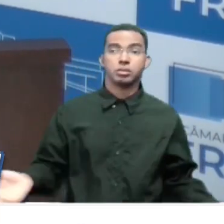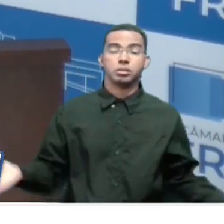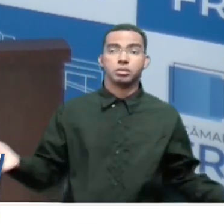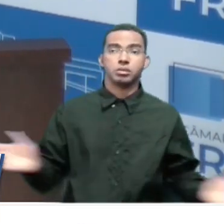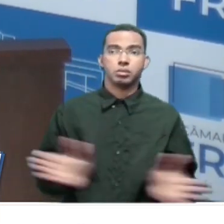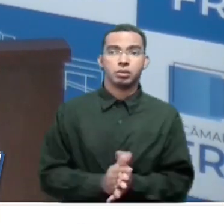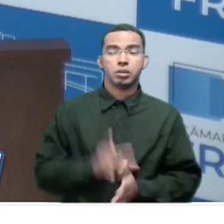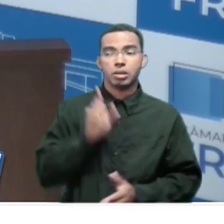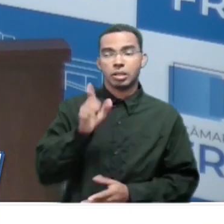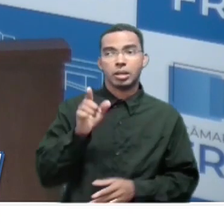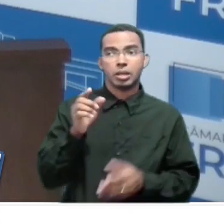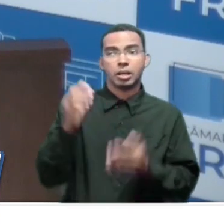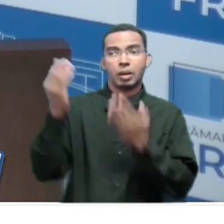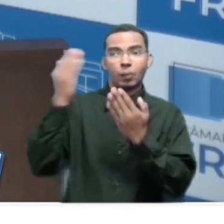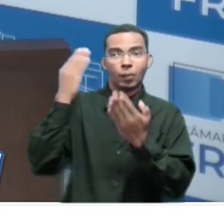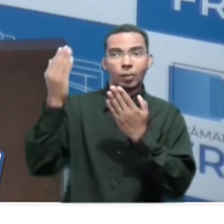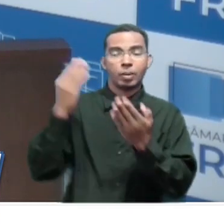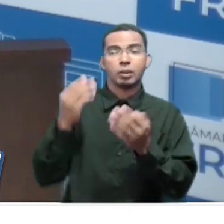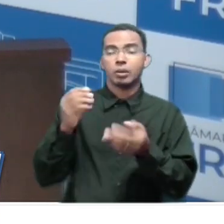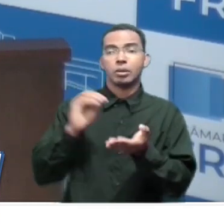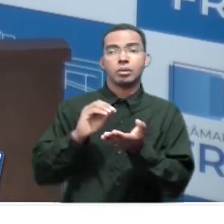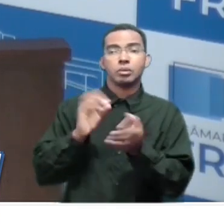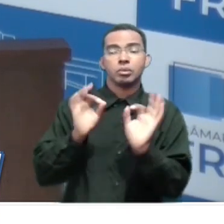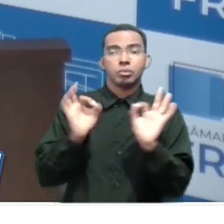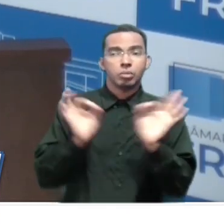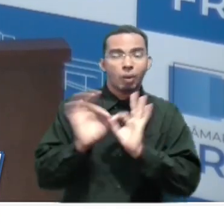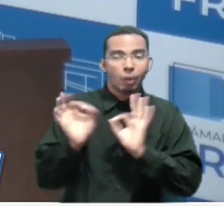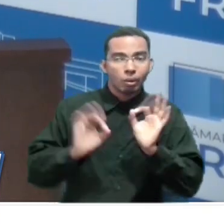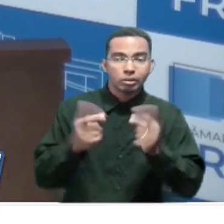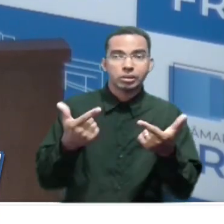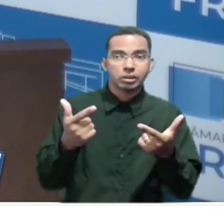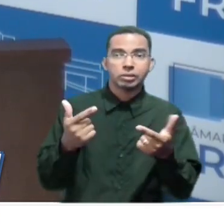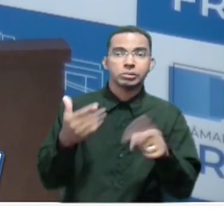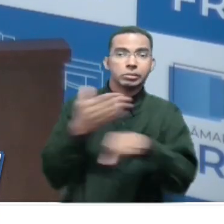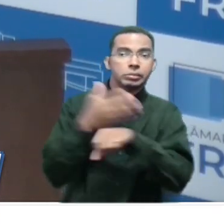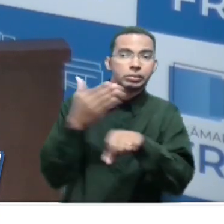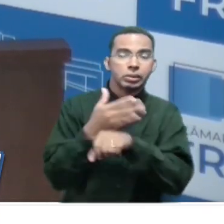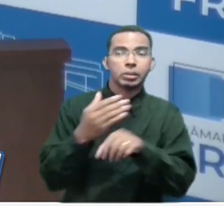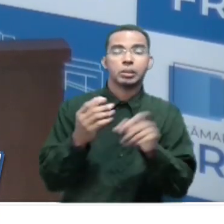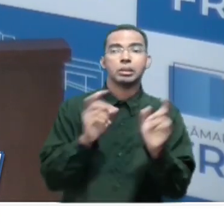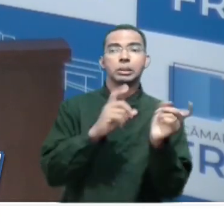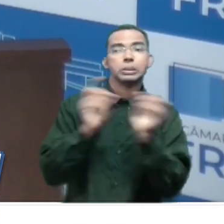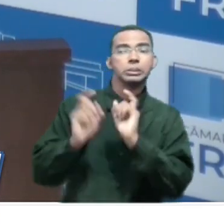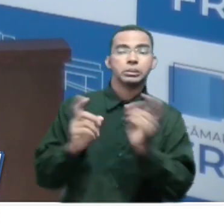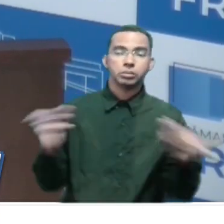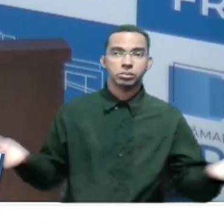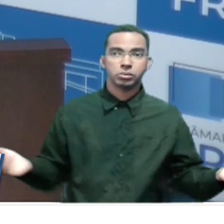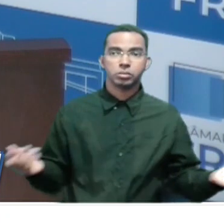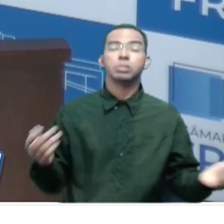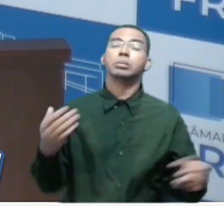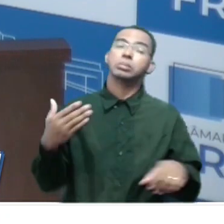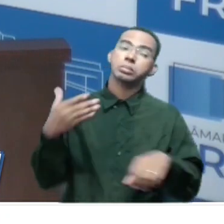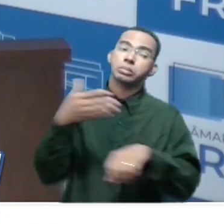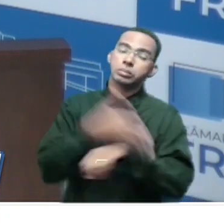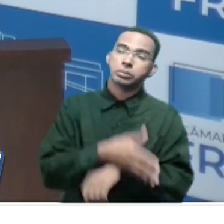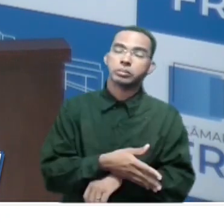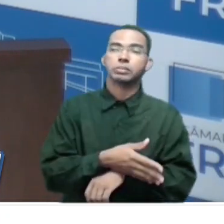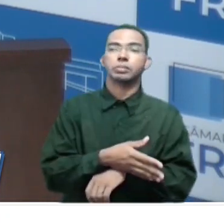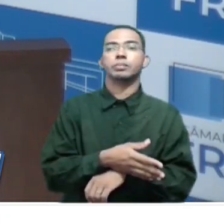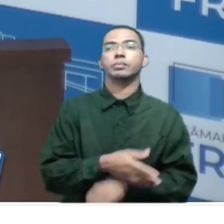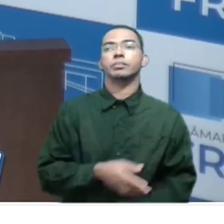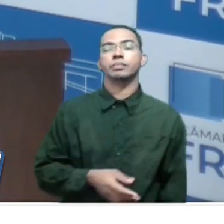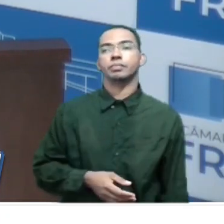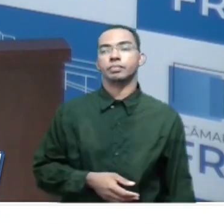está psicologicamente despreparado para enfrentar a situação de conflito. Fui, então, ao